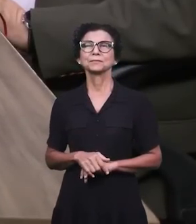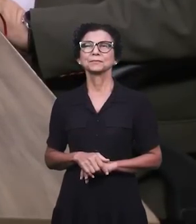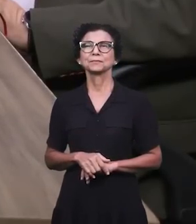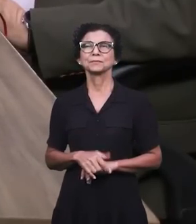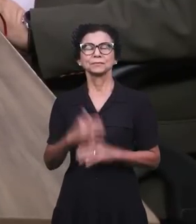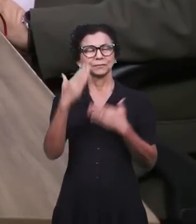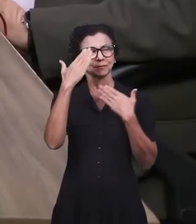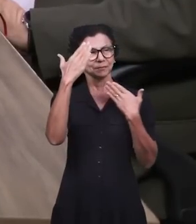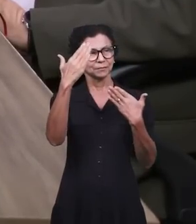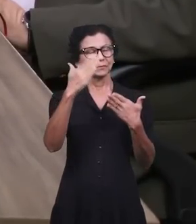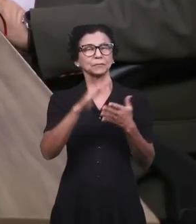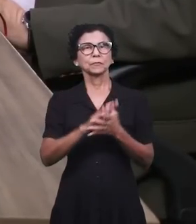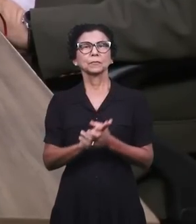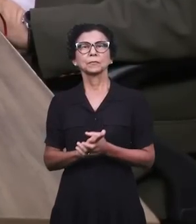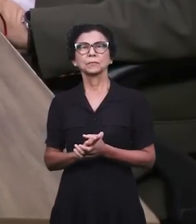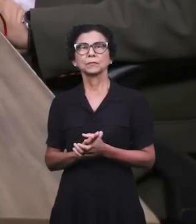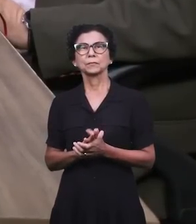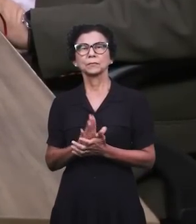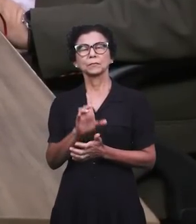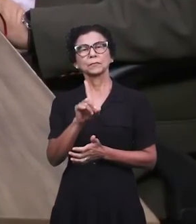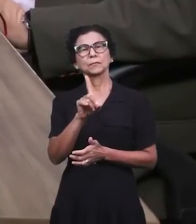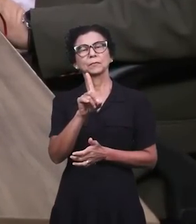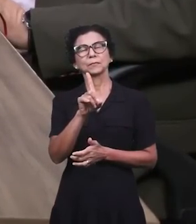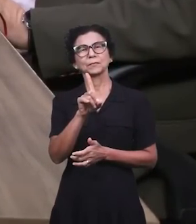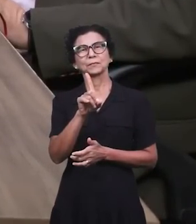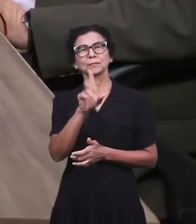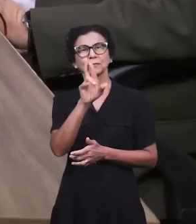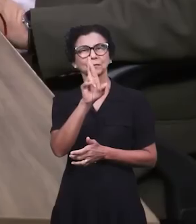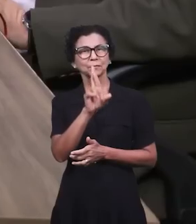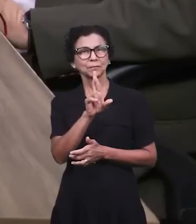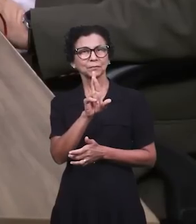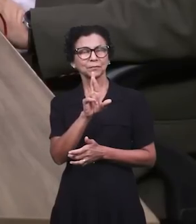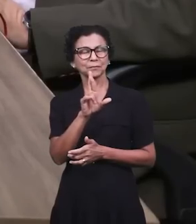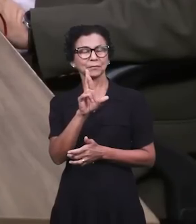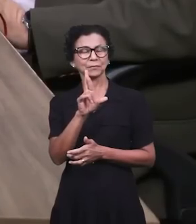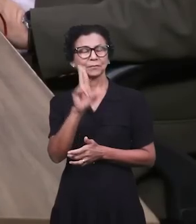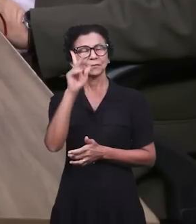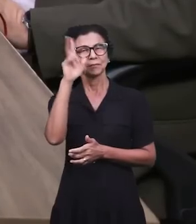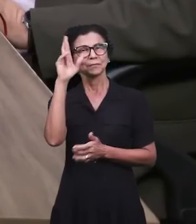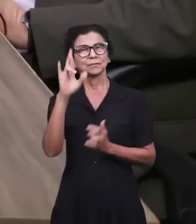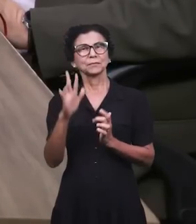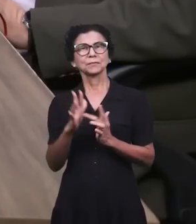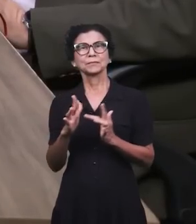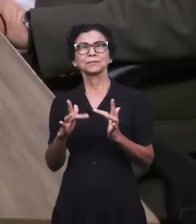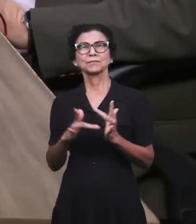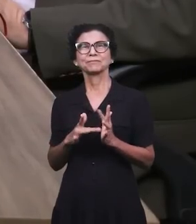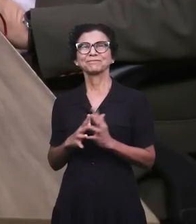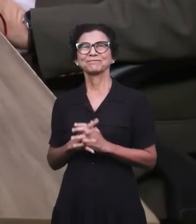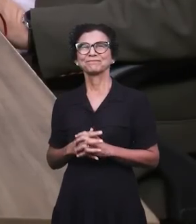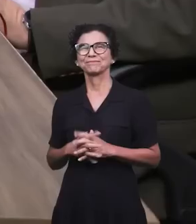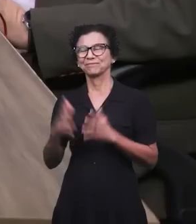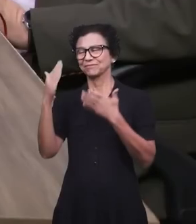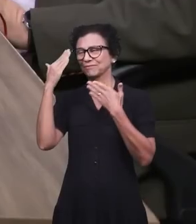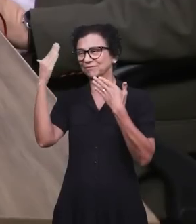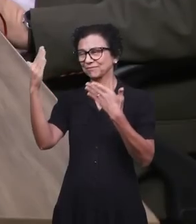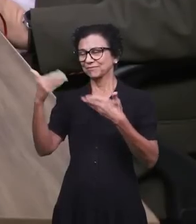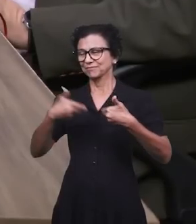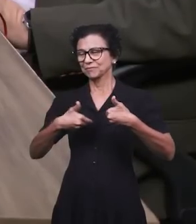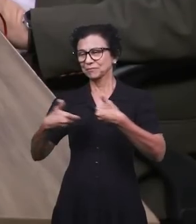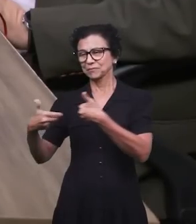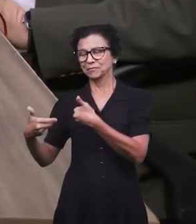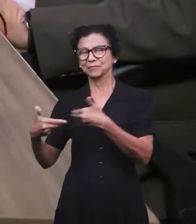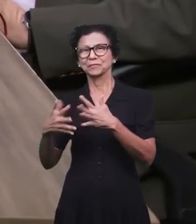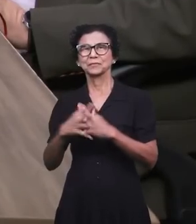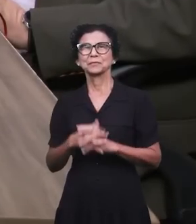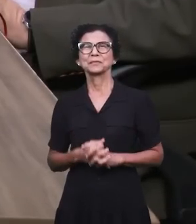sempre. Amém. Doutor Felipe, seja primeiro de muitas, a paz do Senhor. Amém, Pai do Senhor, obrigado pelo convite, foi uma alegria